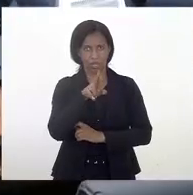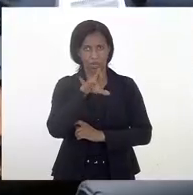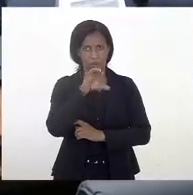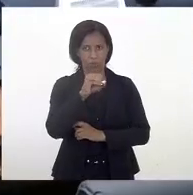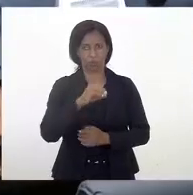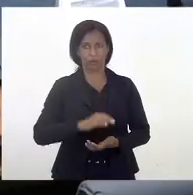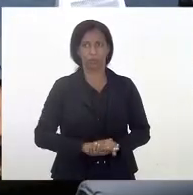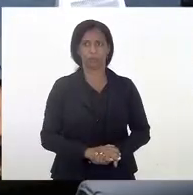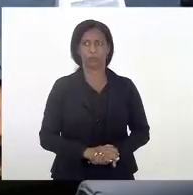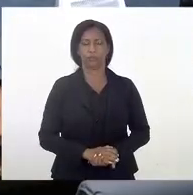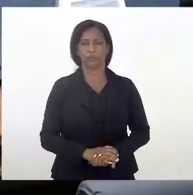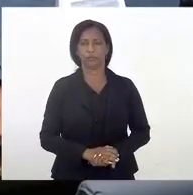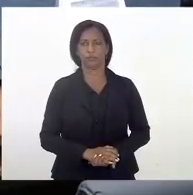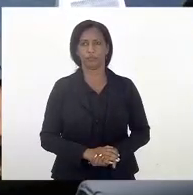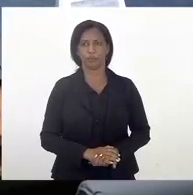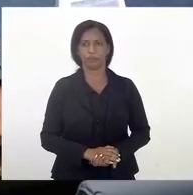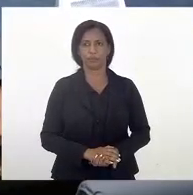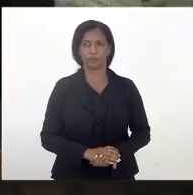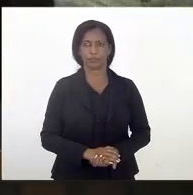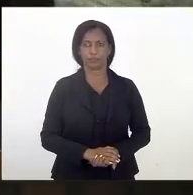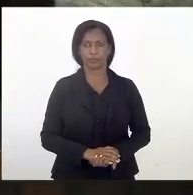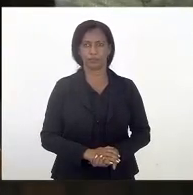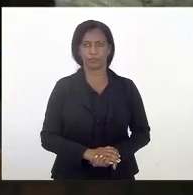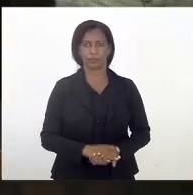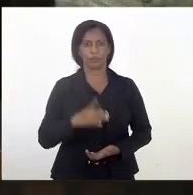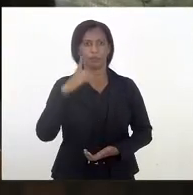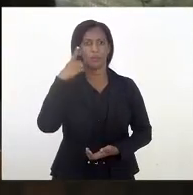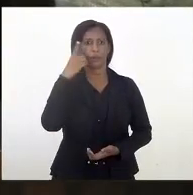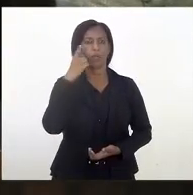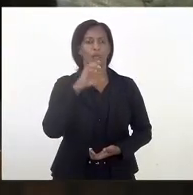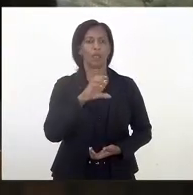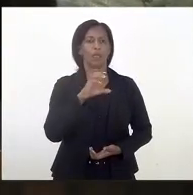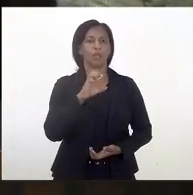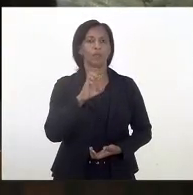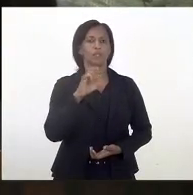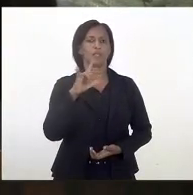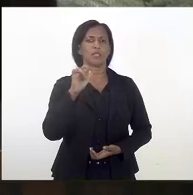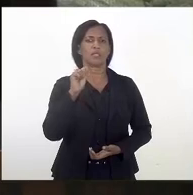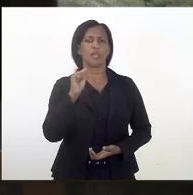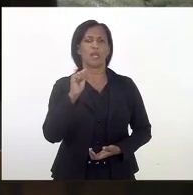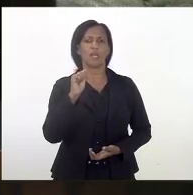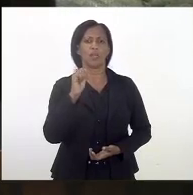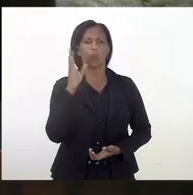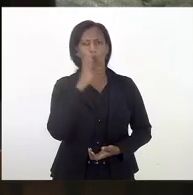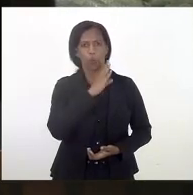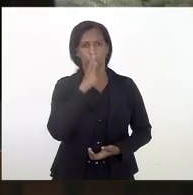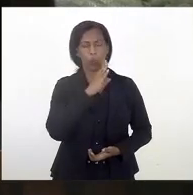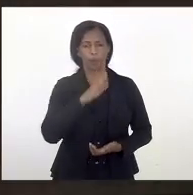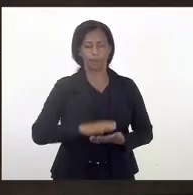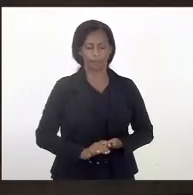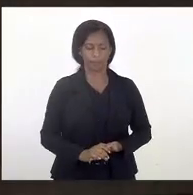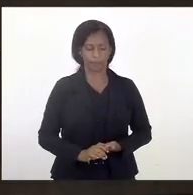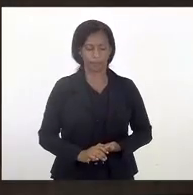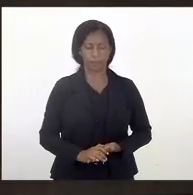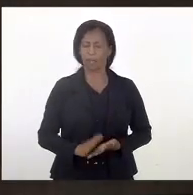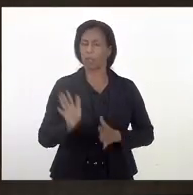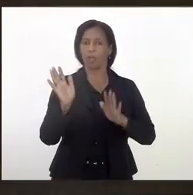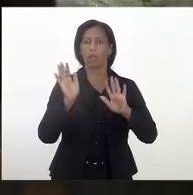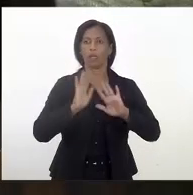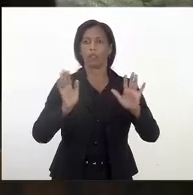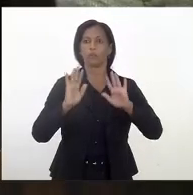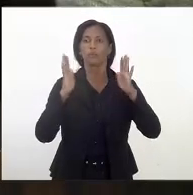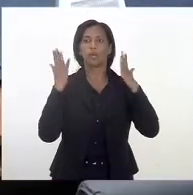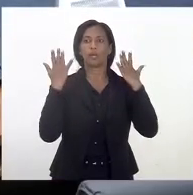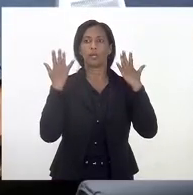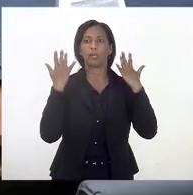Júnior o deputado a Célia por favor aqui no aqui na mesmo instante só eu ia parabenizar ele tá desde aquele instante